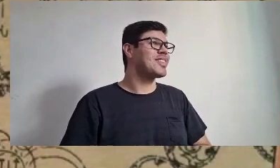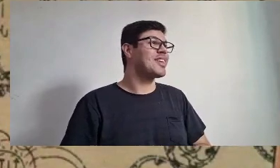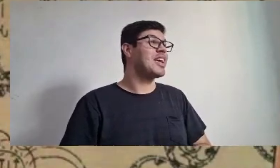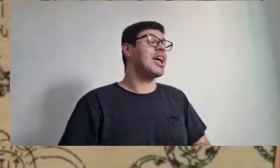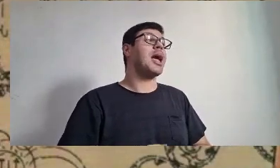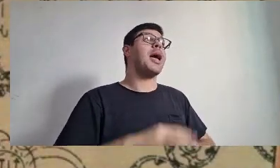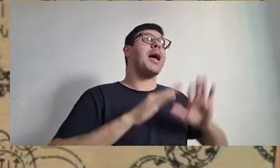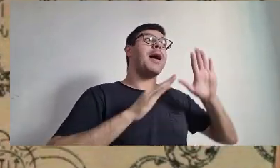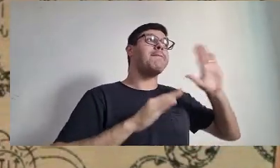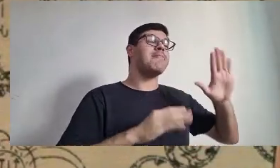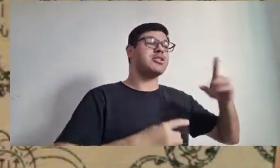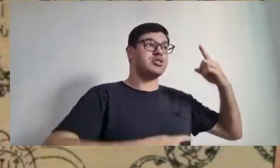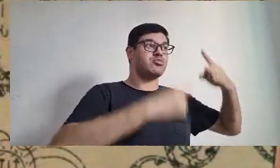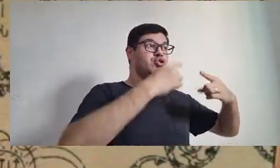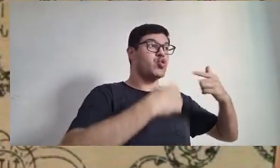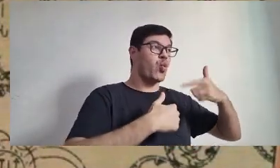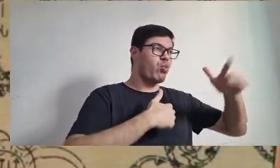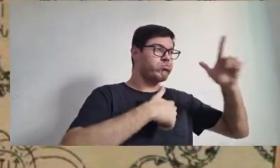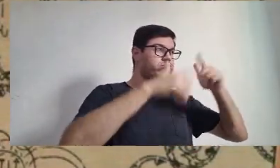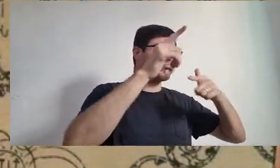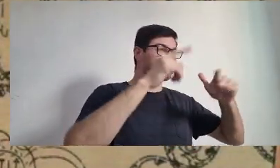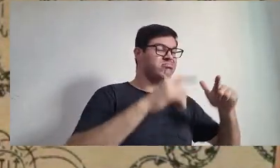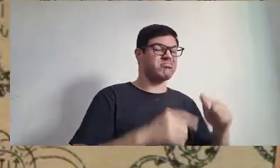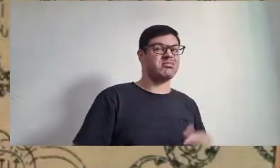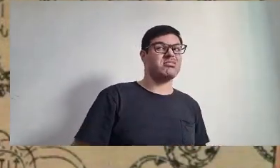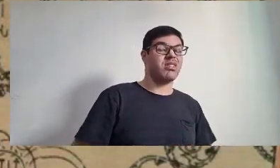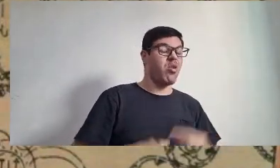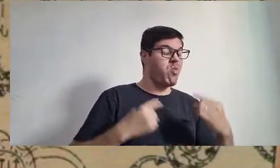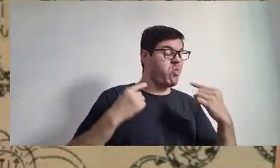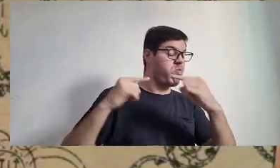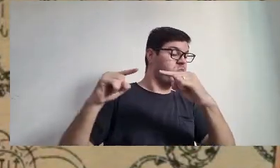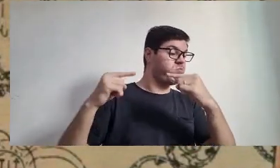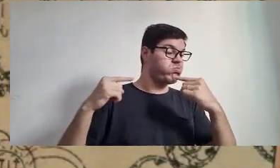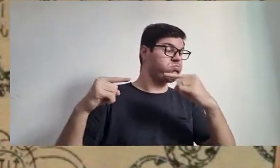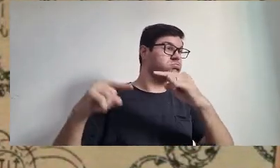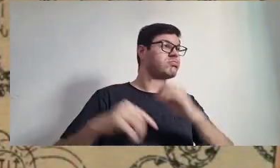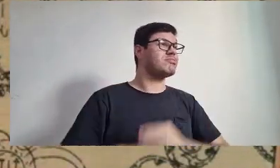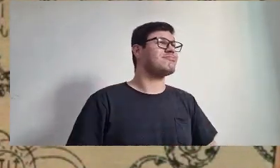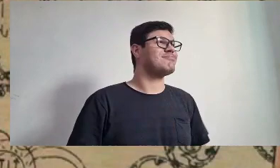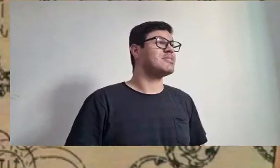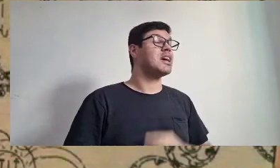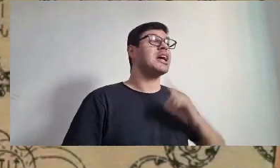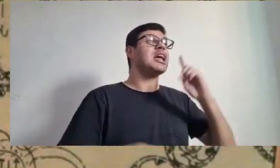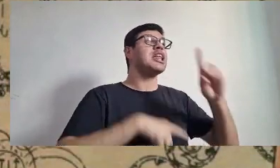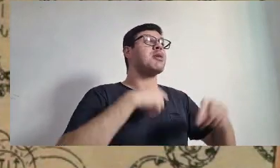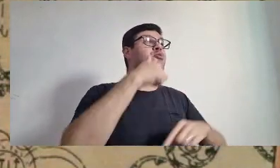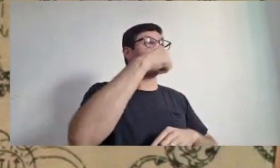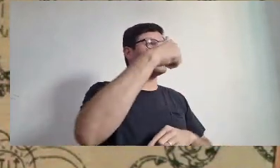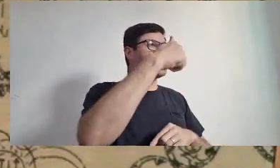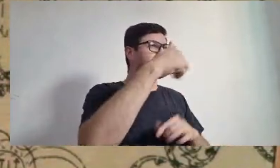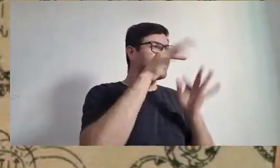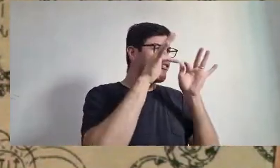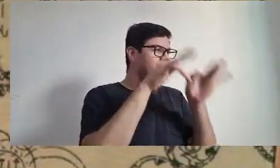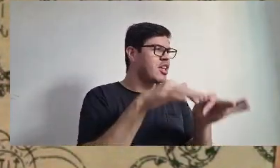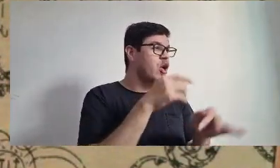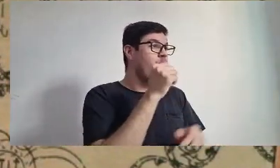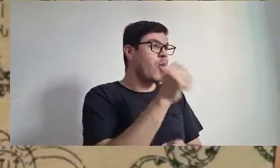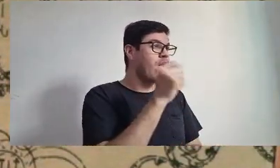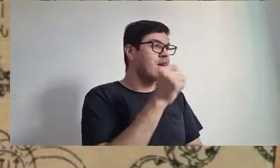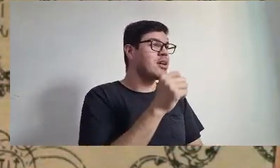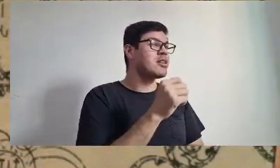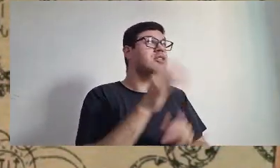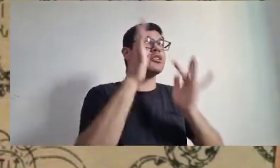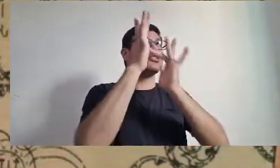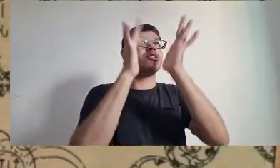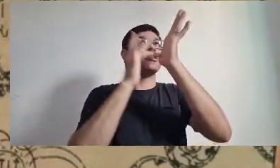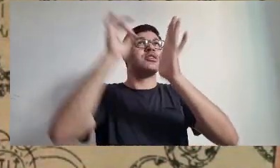aí ele... Aí que começa. A grande tribulação. No final dos 7 anos, Jesus vai descer